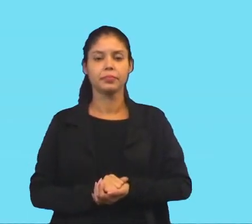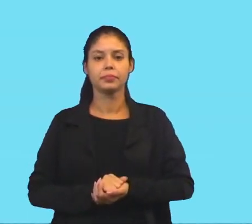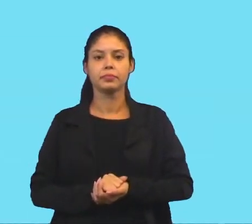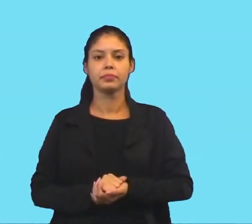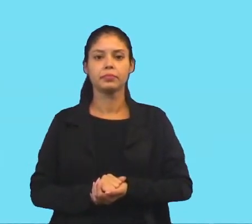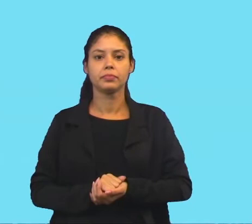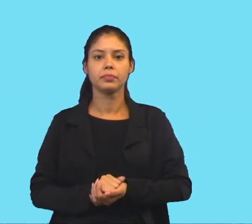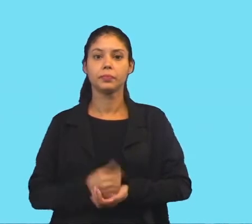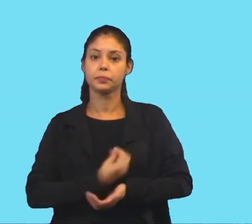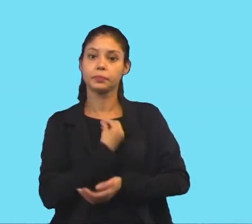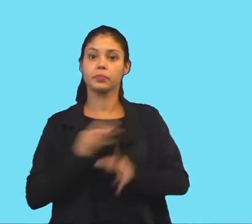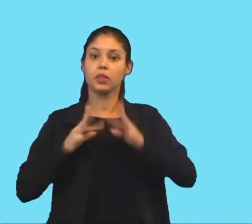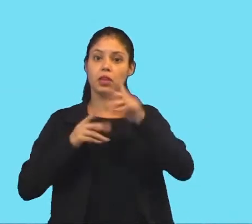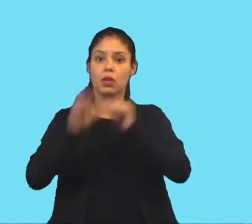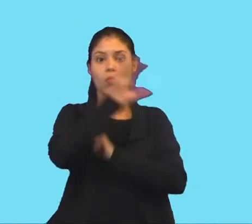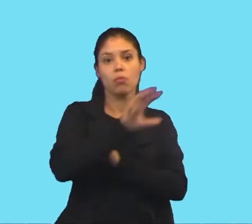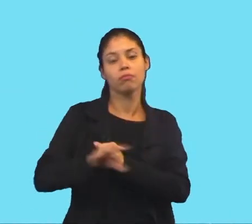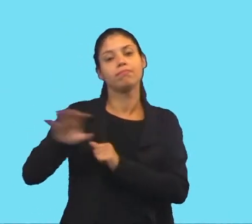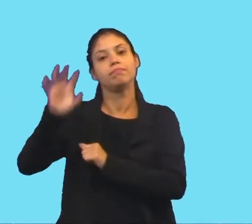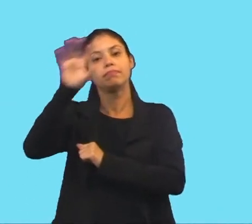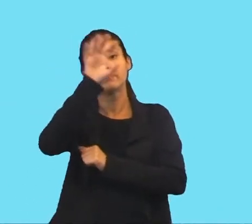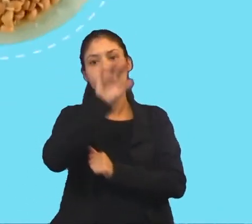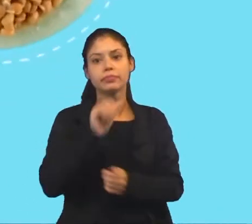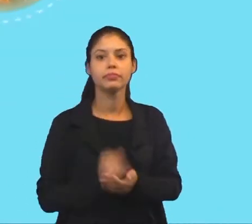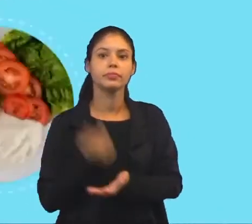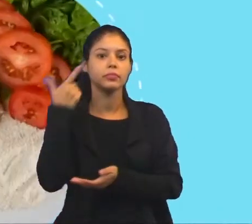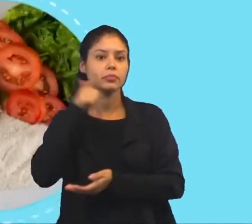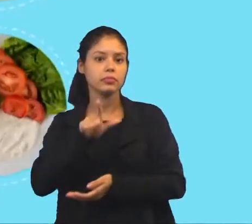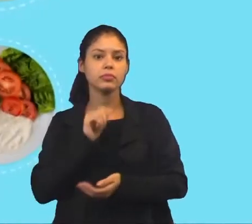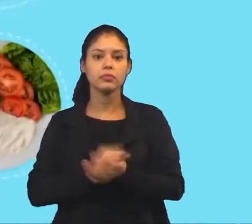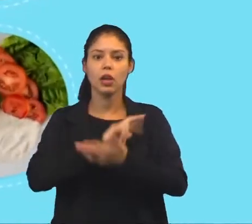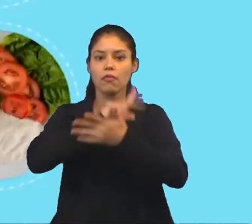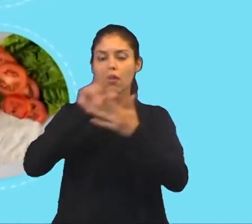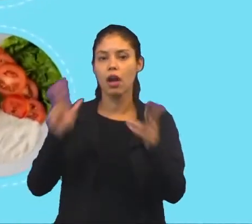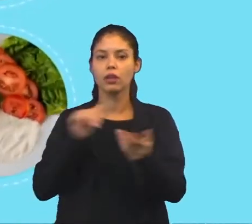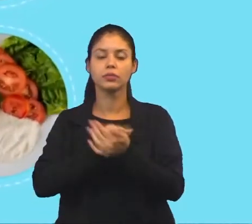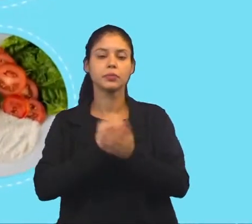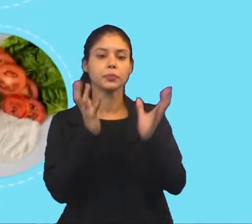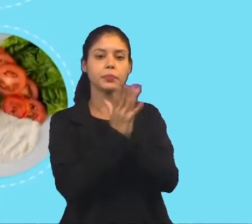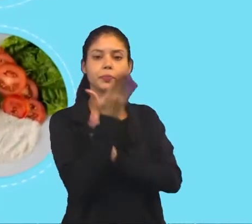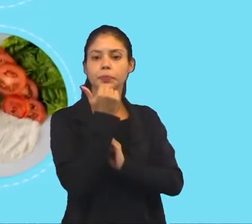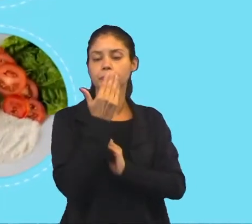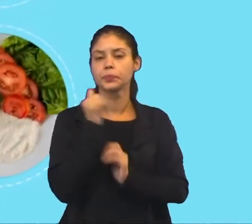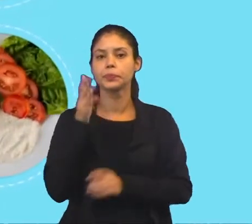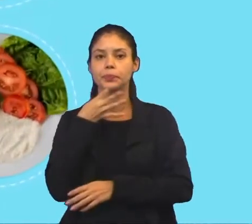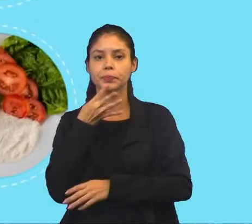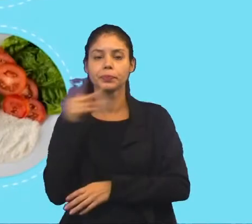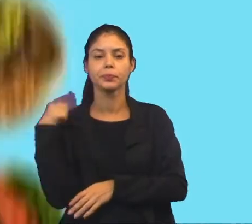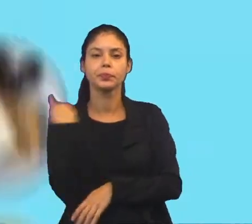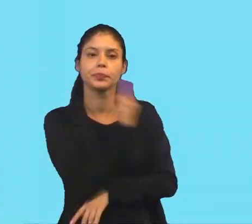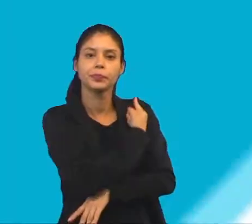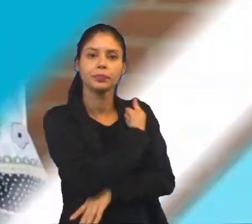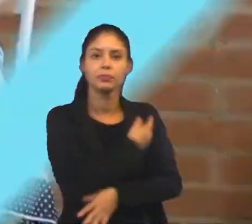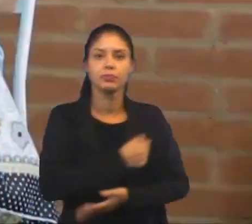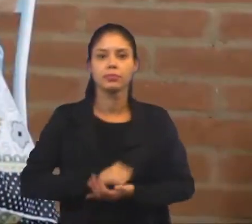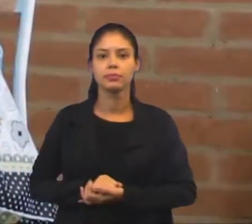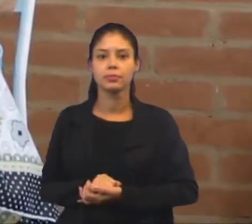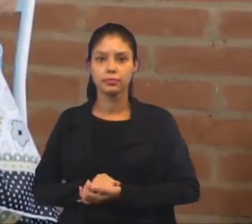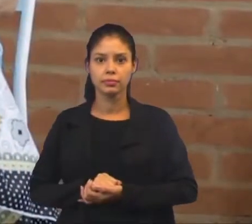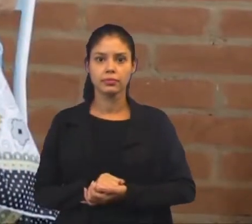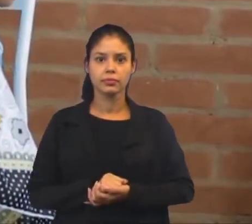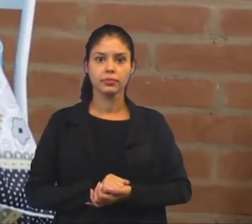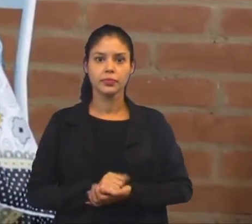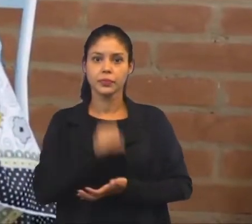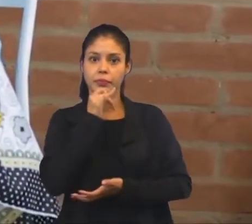Está presente em todas as regiões do país e consiste dos diferentes grupos de alimentos que conhecemos. Com